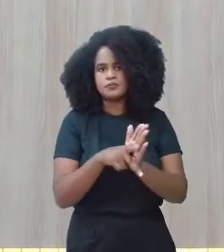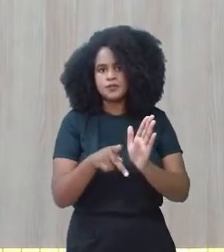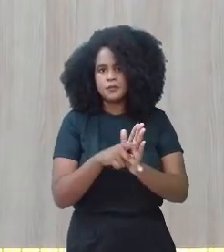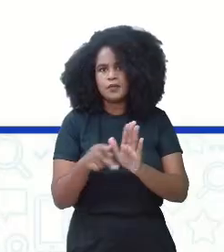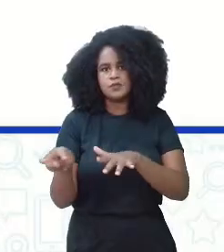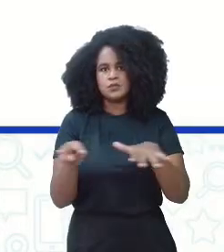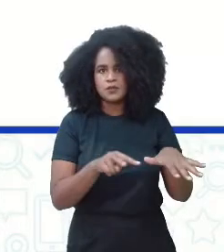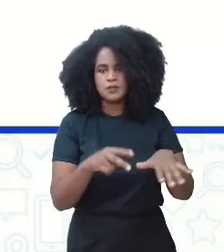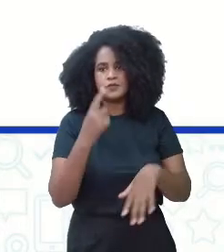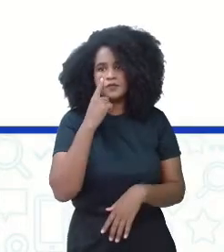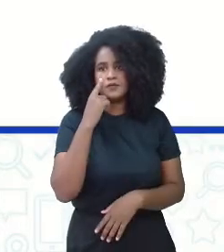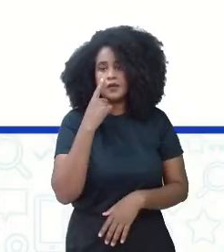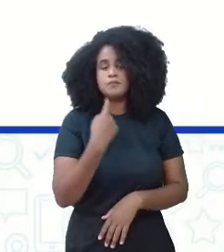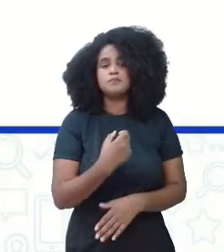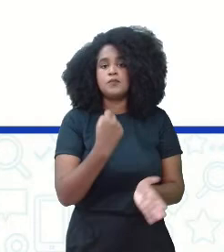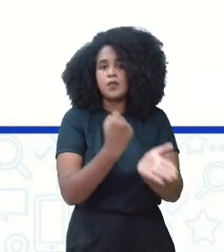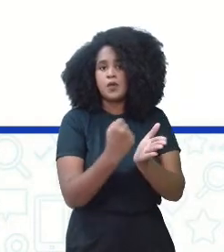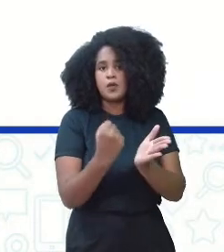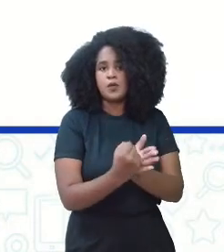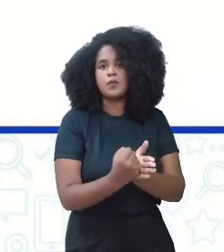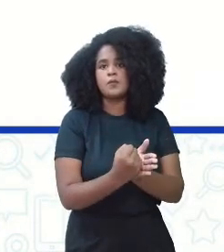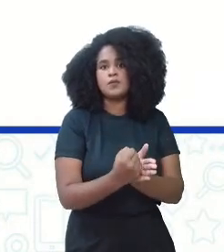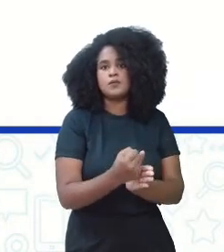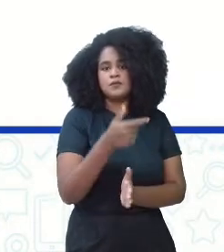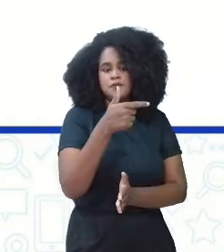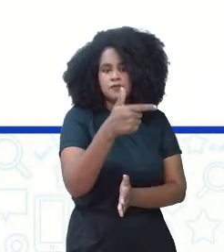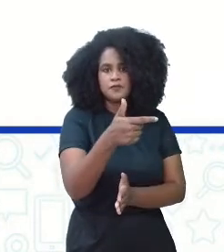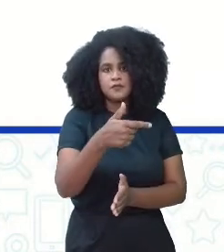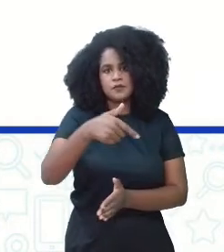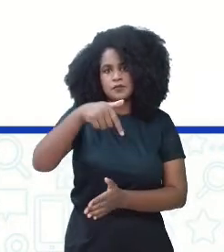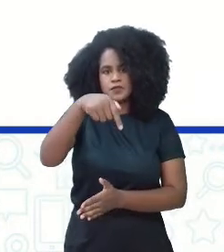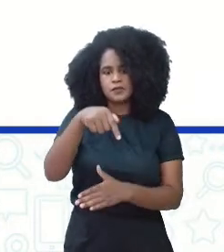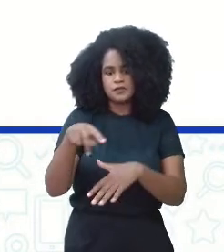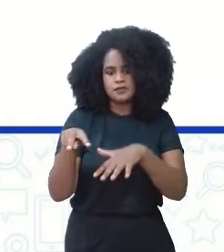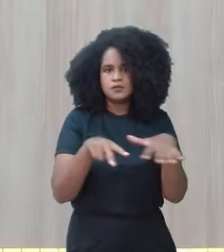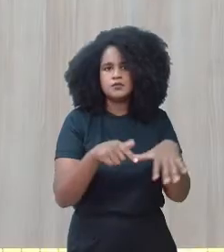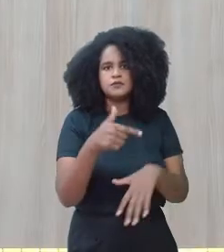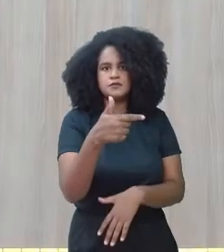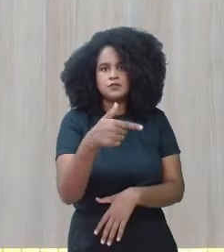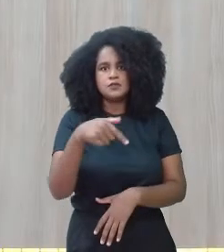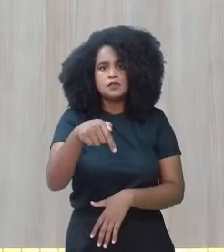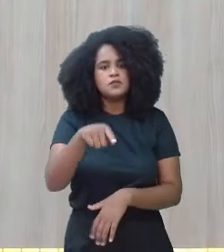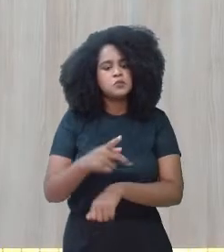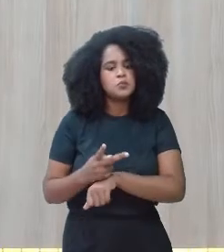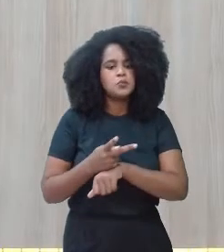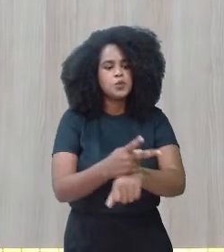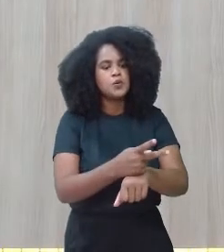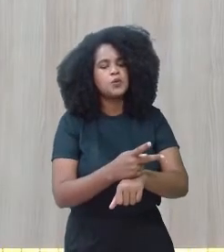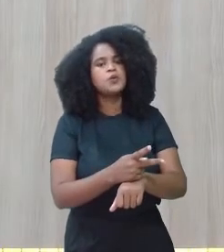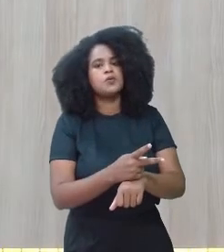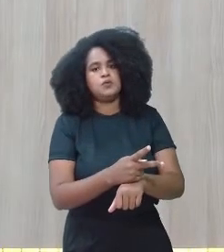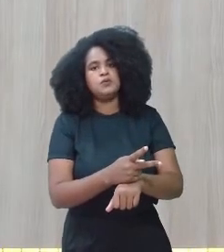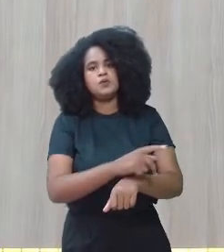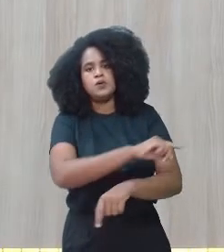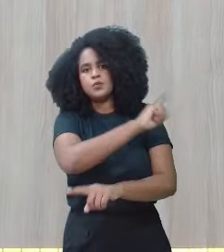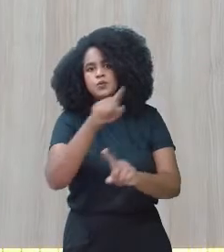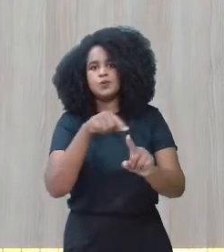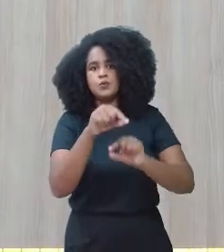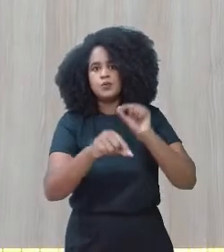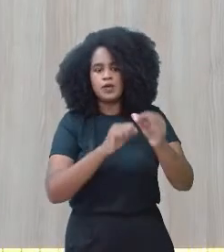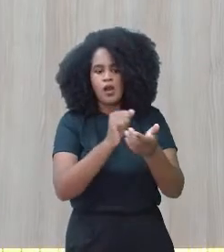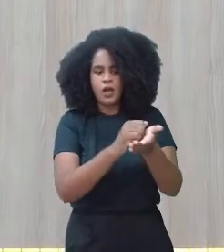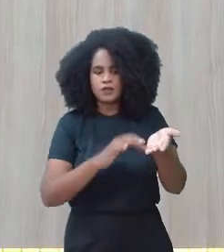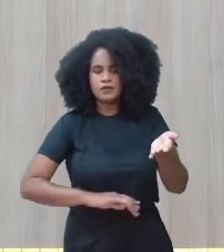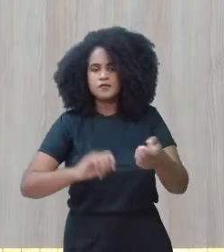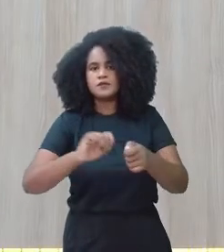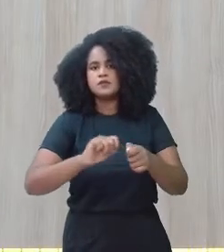no documento 27, da semana 27, tá? Então, você procura lá esse documento para realizar os exercícios, aprofundar um pouquinho